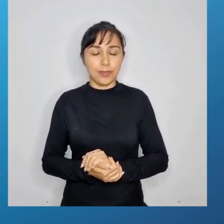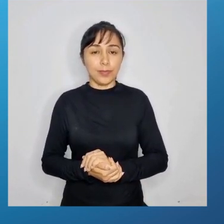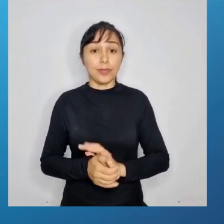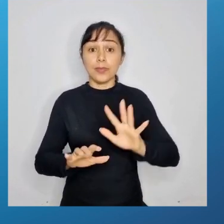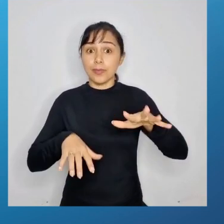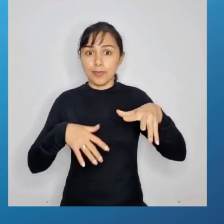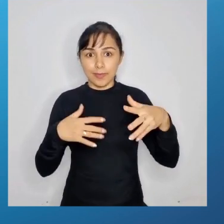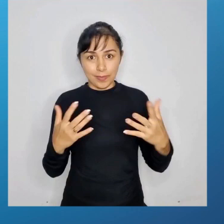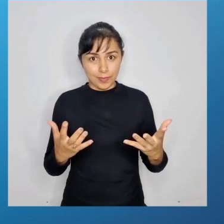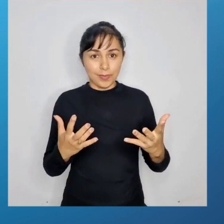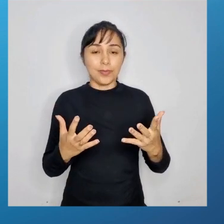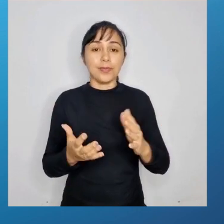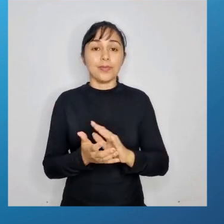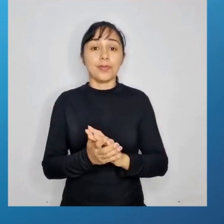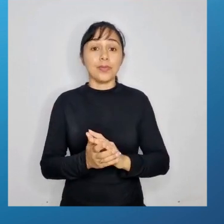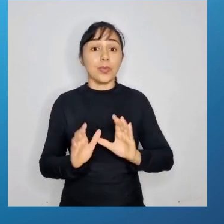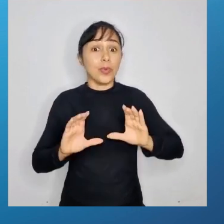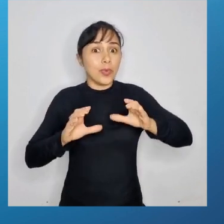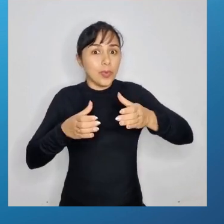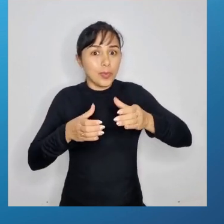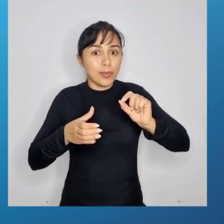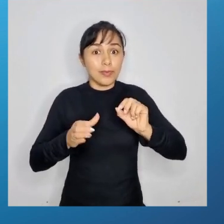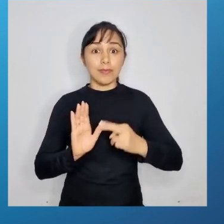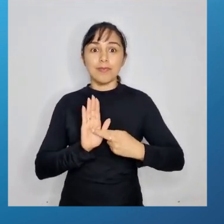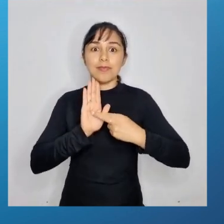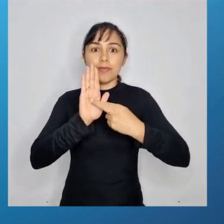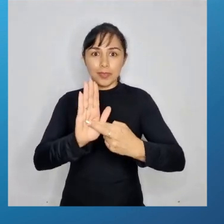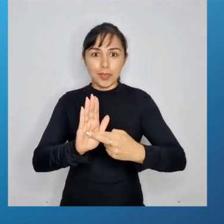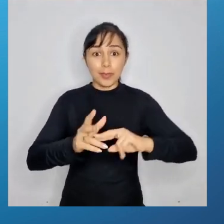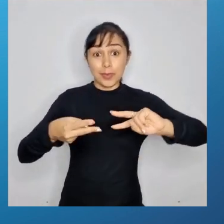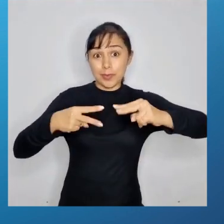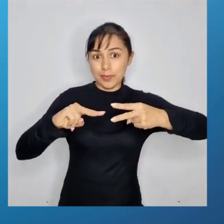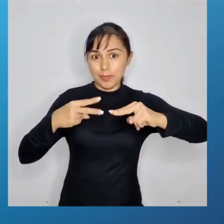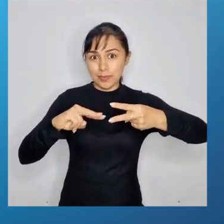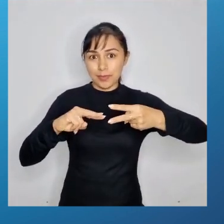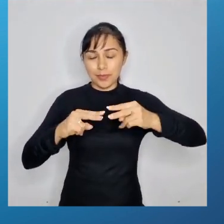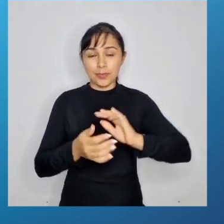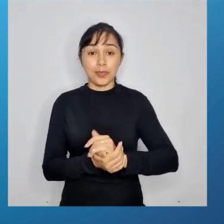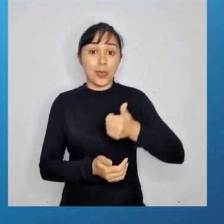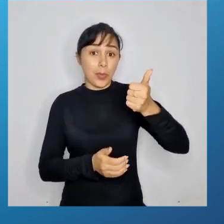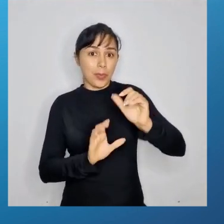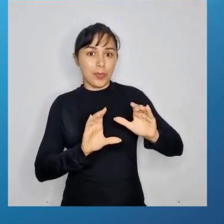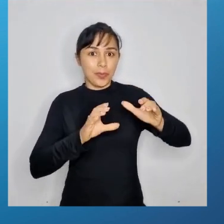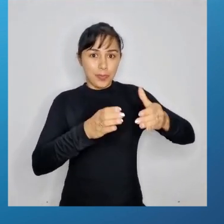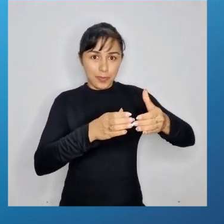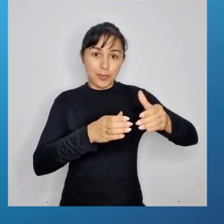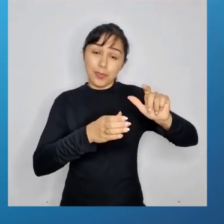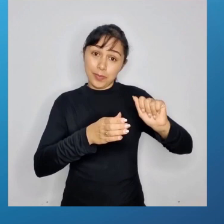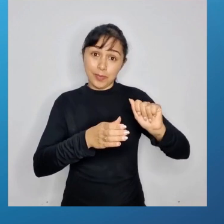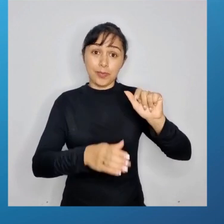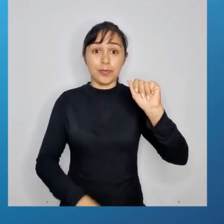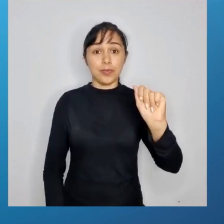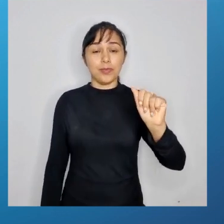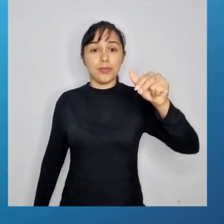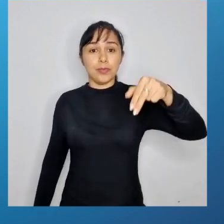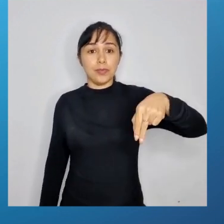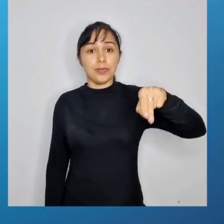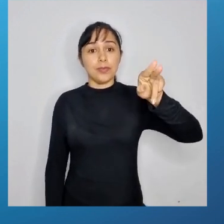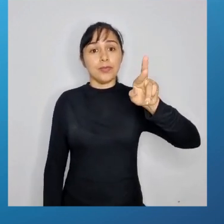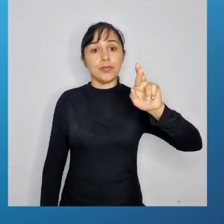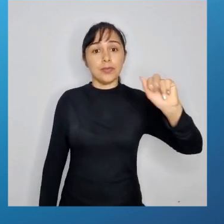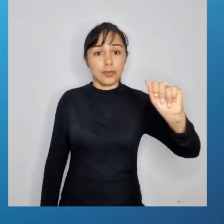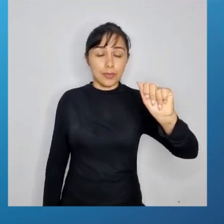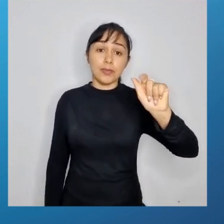Quais são os representantes desse grupo tão variado? O primeiro é da ordem Anura. A ordem